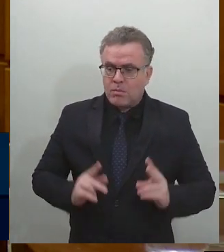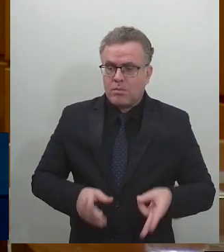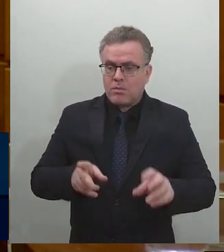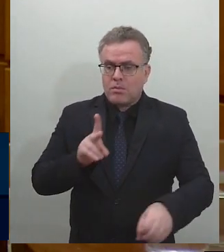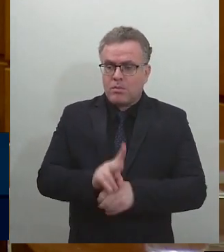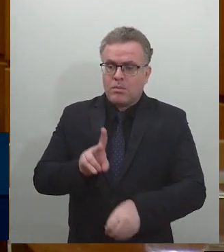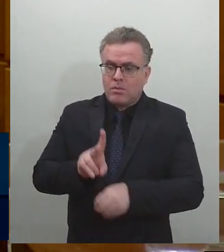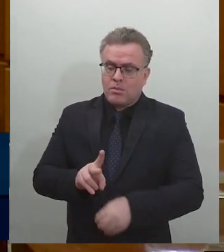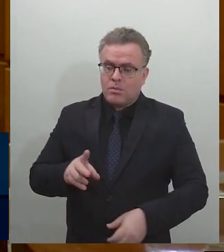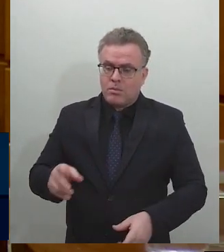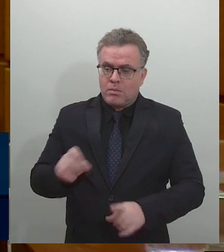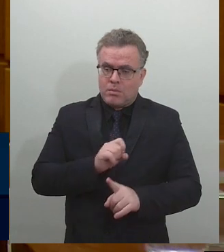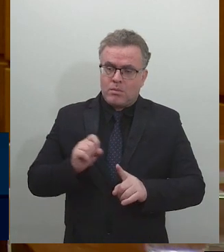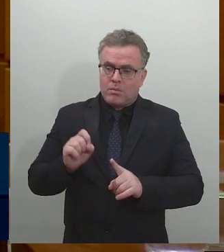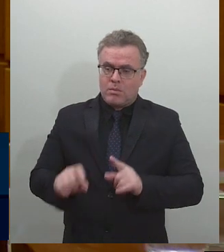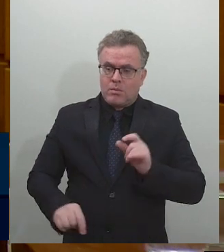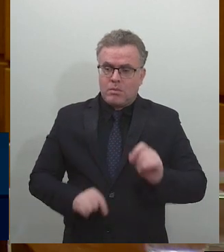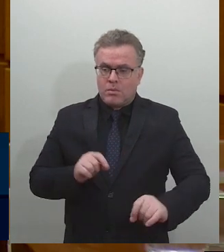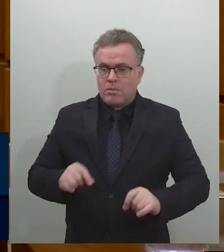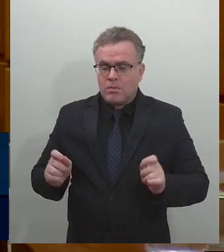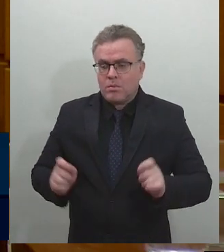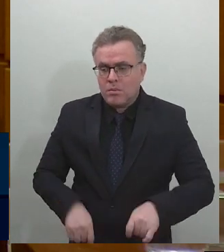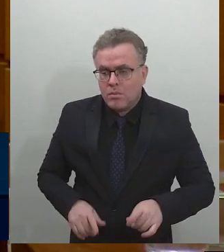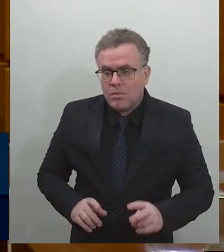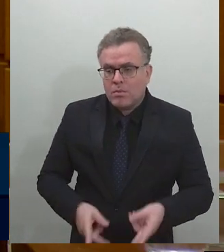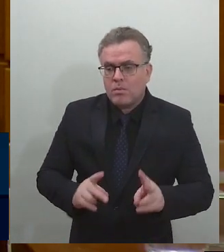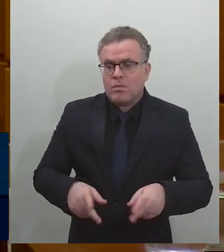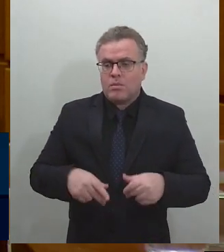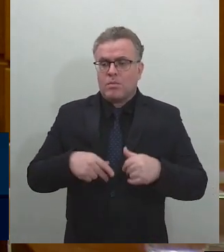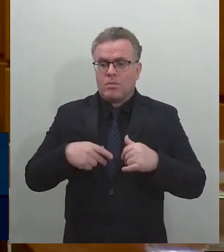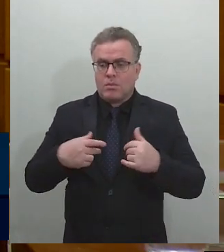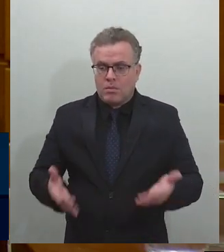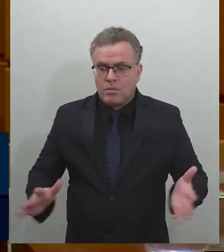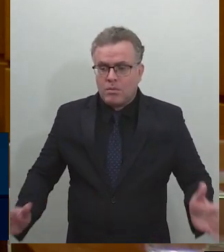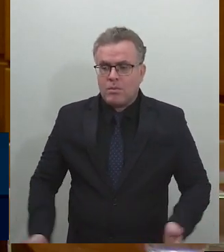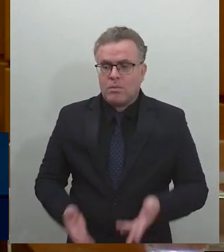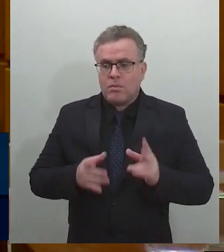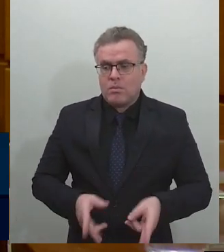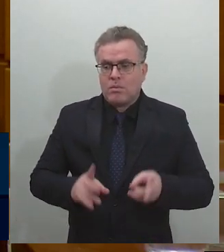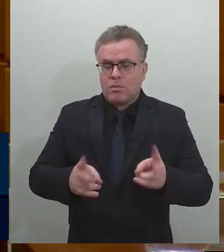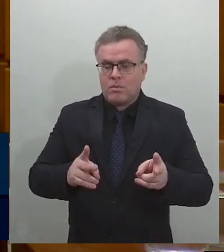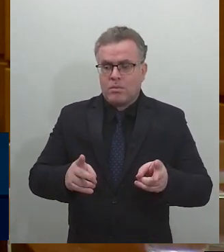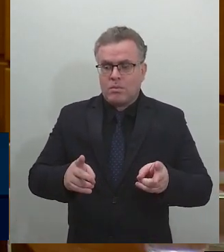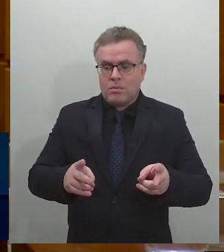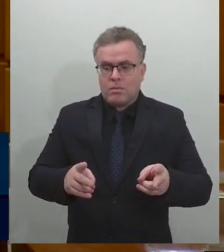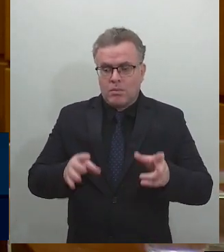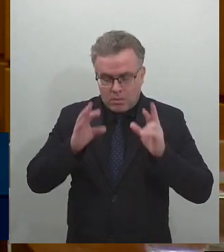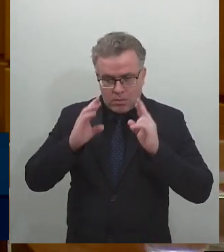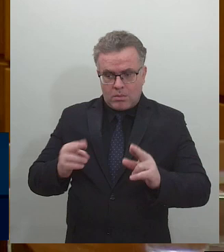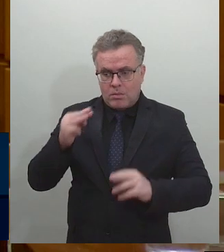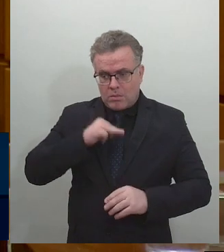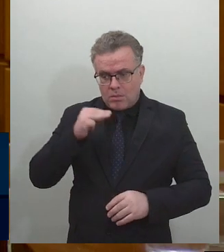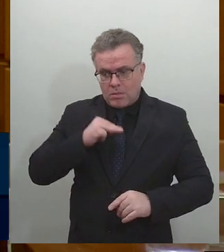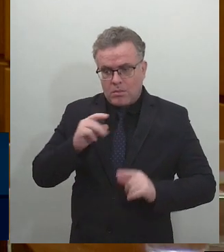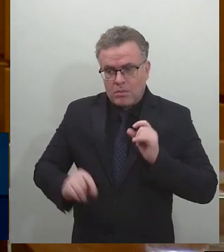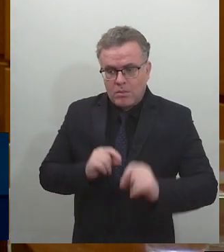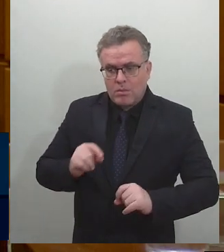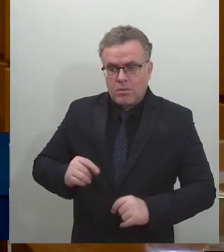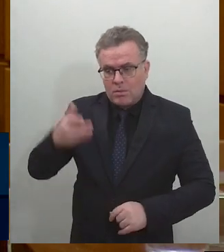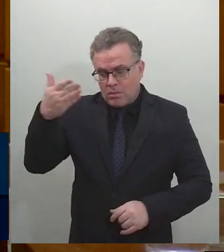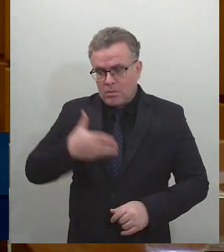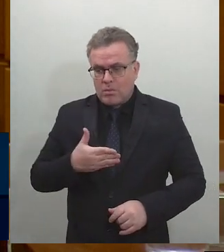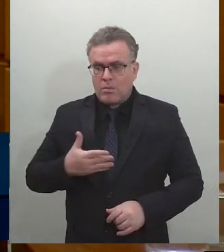Mundial da Amamentação nos inspire a promover o cuidado e respeito às mães, celebrando a amamentação como um ato valioso para a saúde e bem-estar de nossas